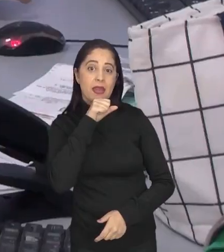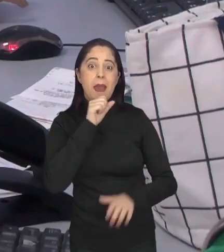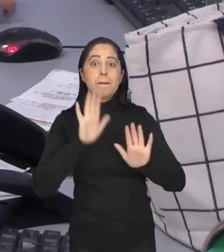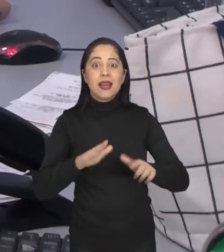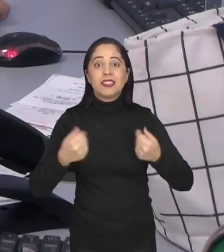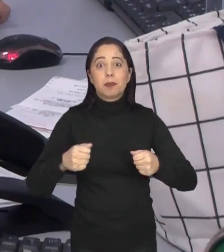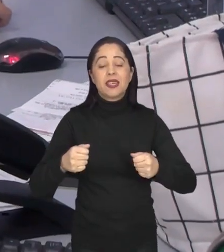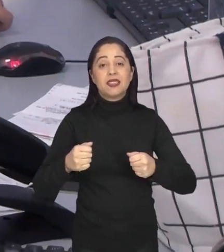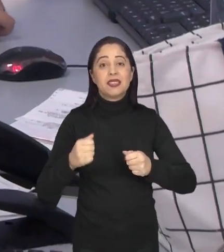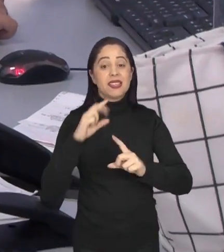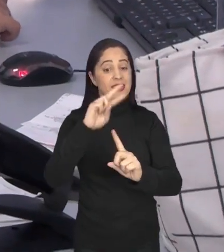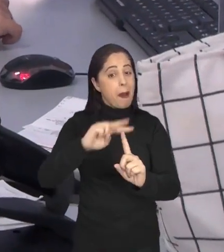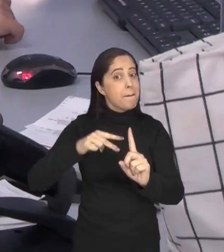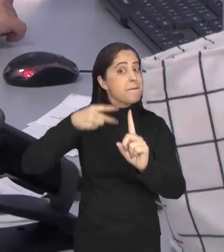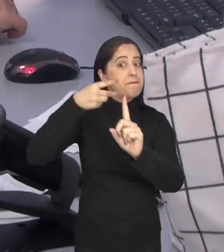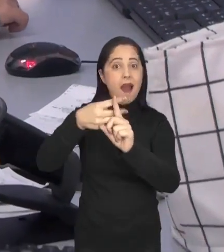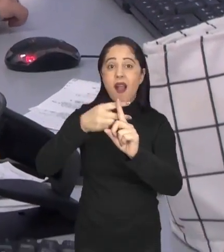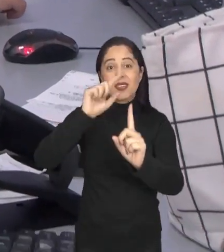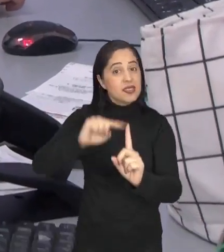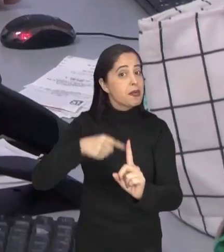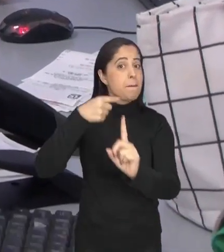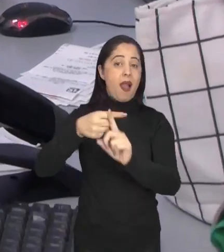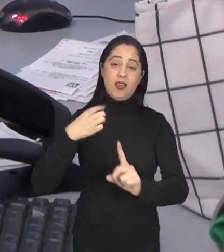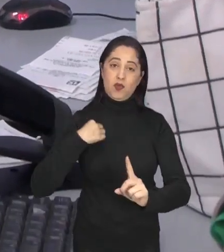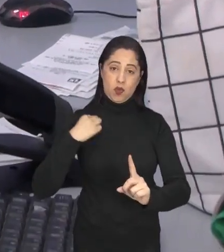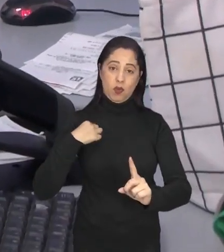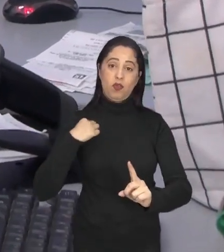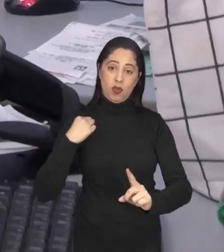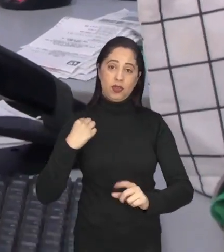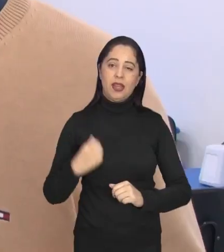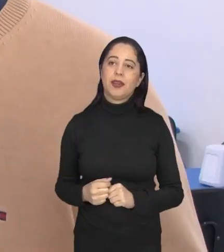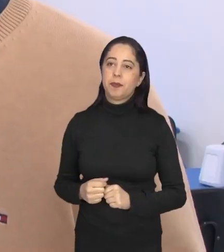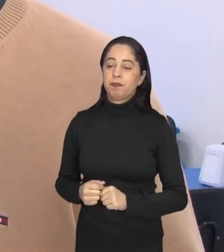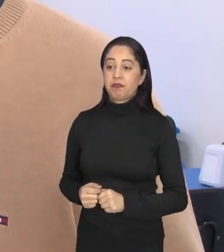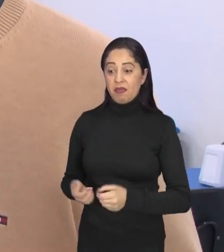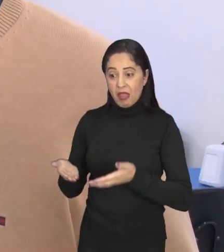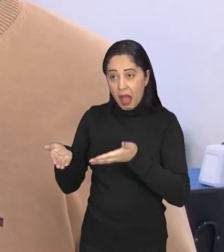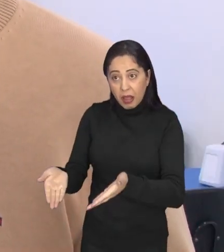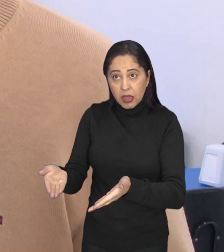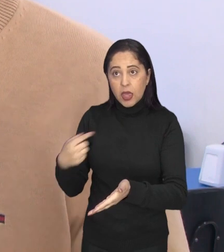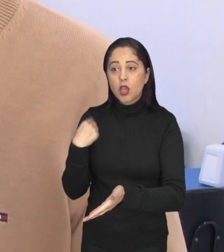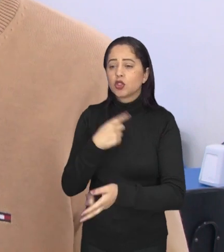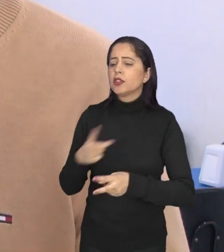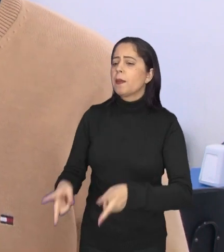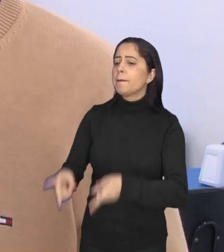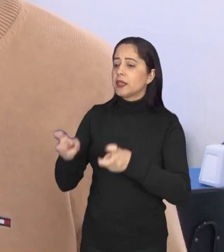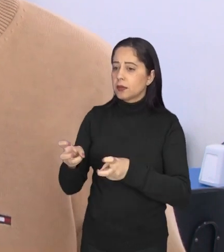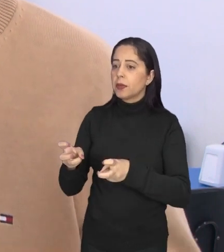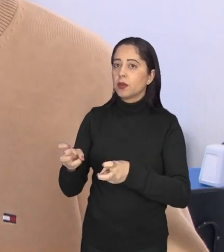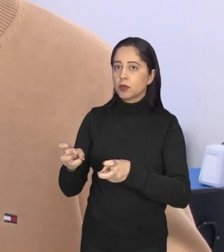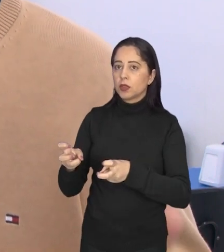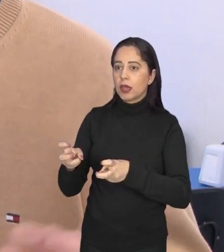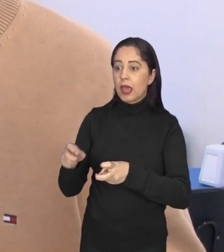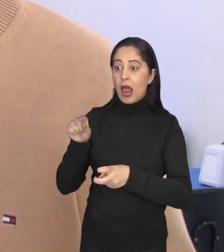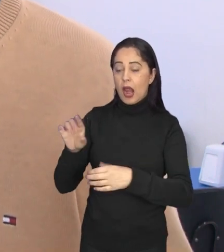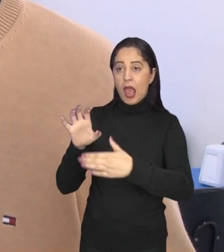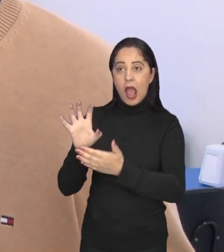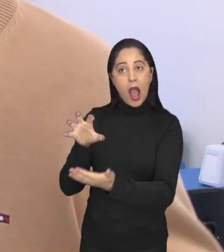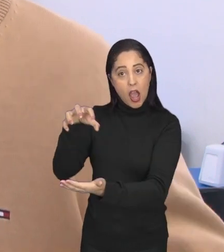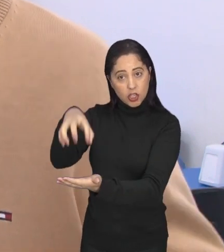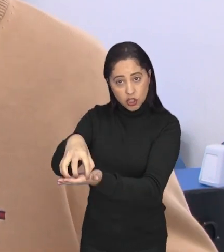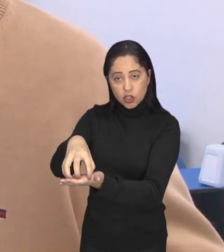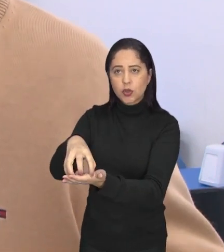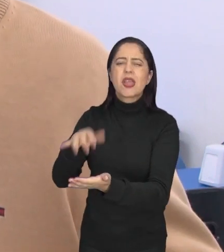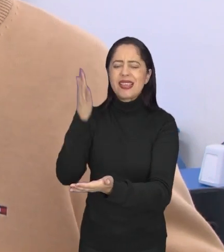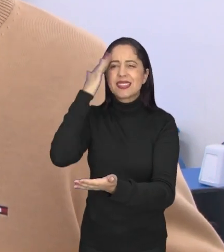alunos, mas é preciso de mais pessoas para atuar na causa. Também aqui a gente viu que a entidade recebe Nota Fiscal Paulista,